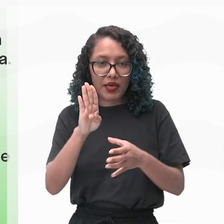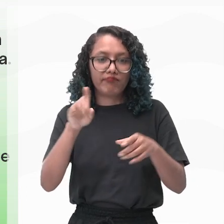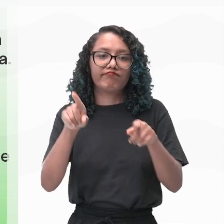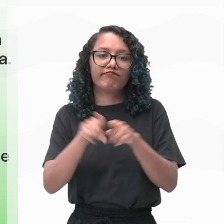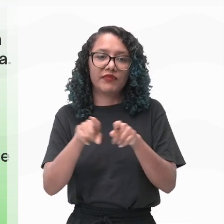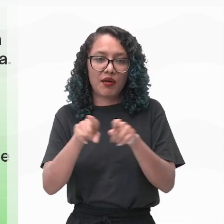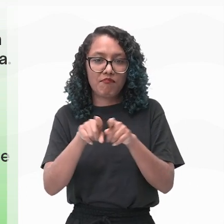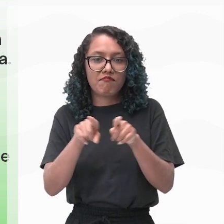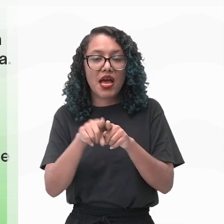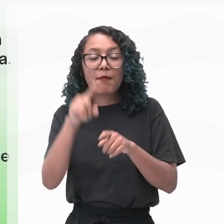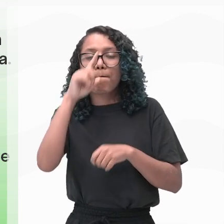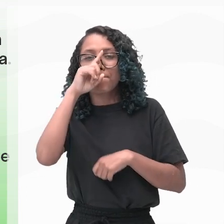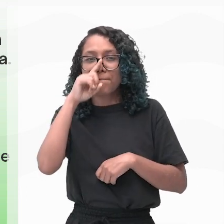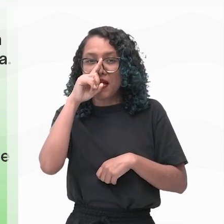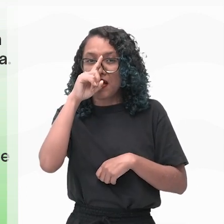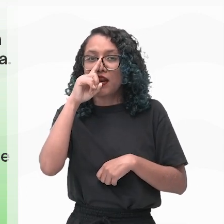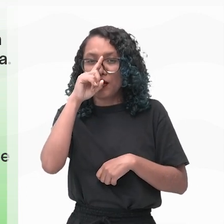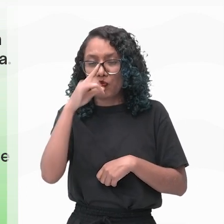meio ambiente.